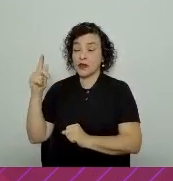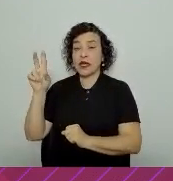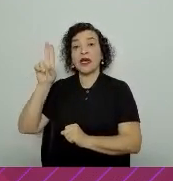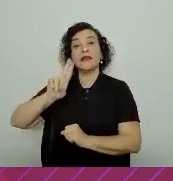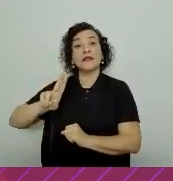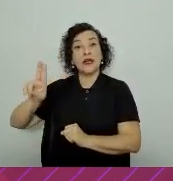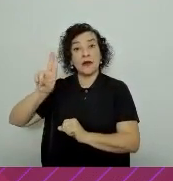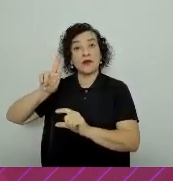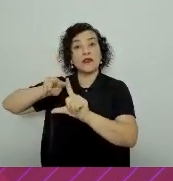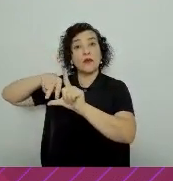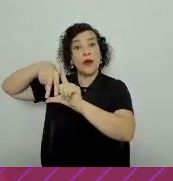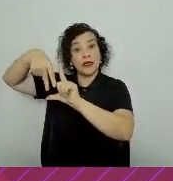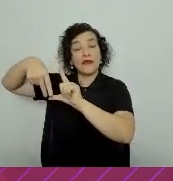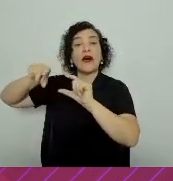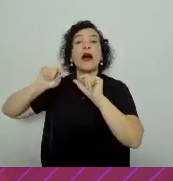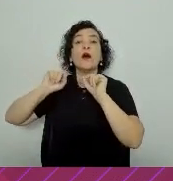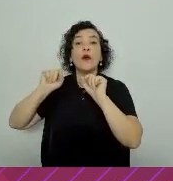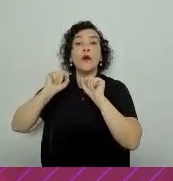fazer audiências